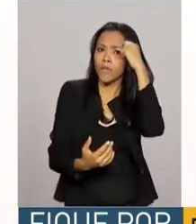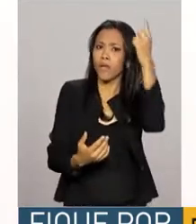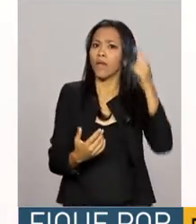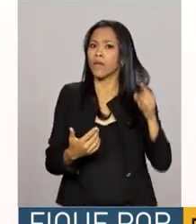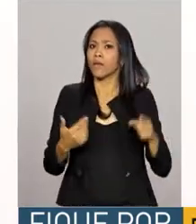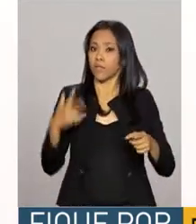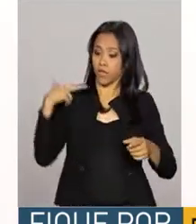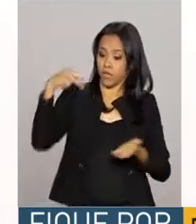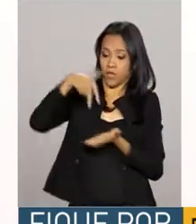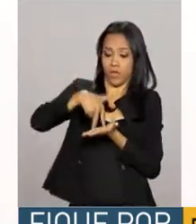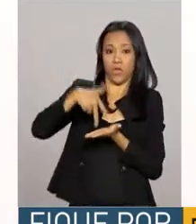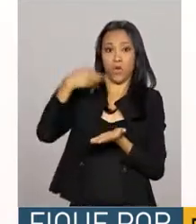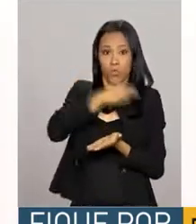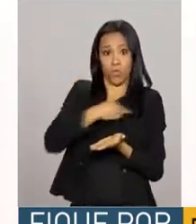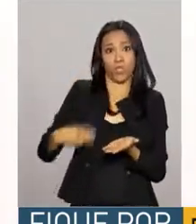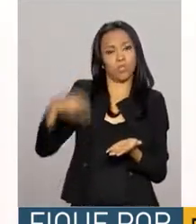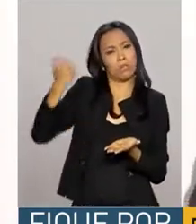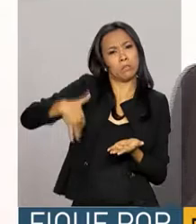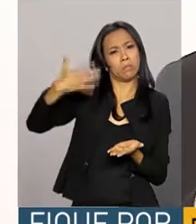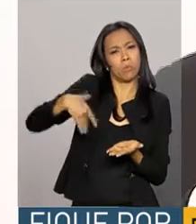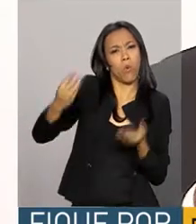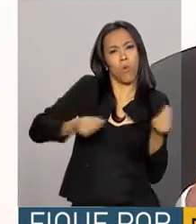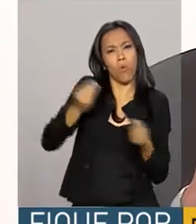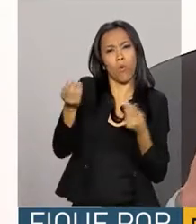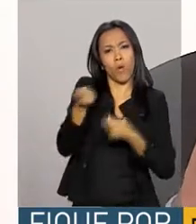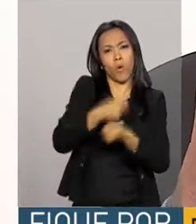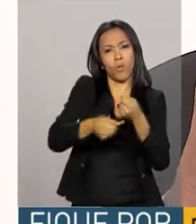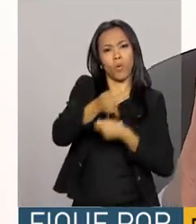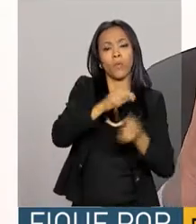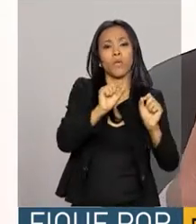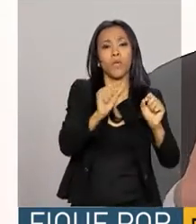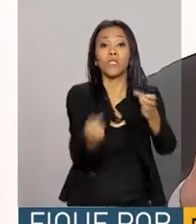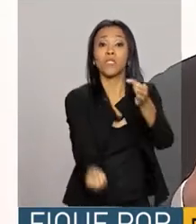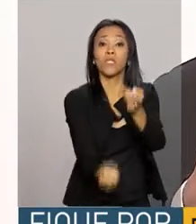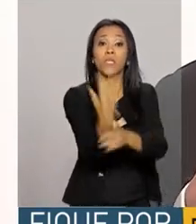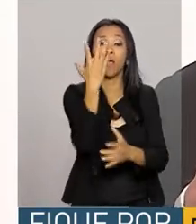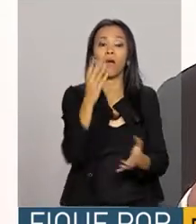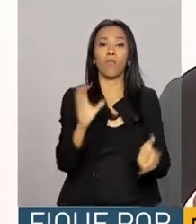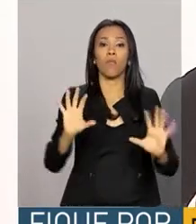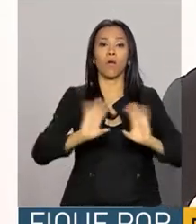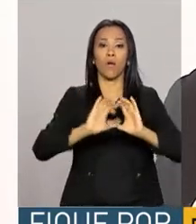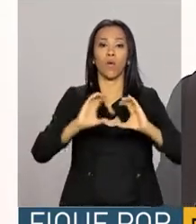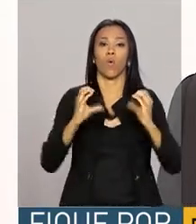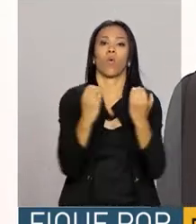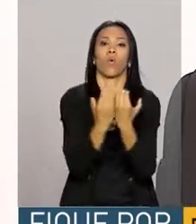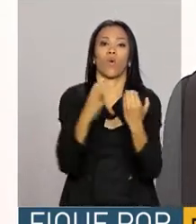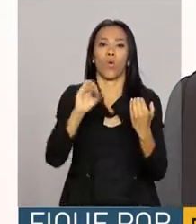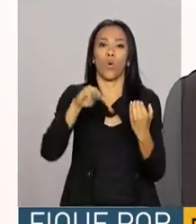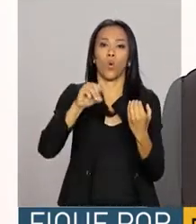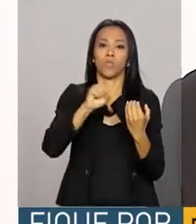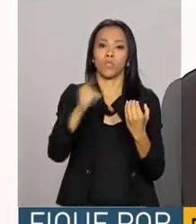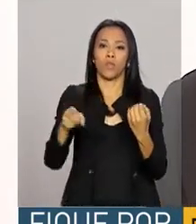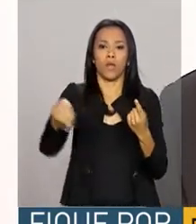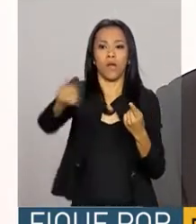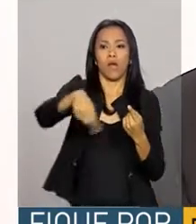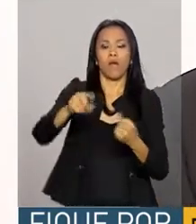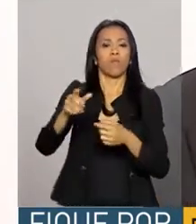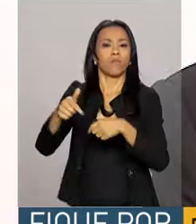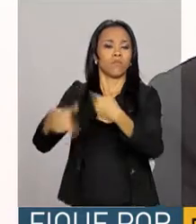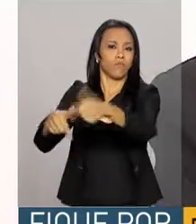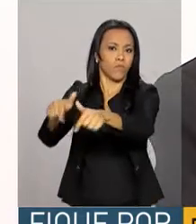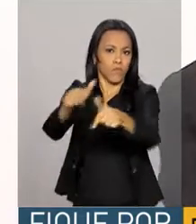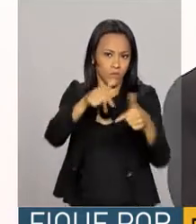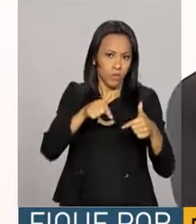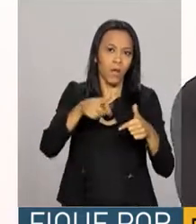da economia de formarmos uma comissão com pessoal dos empregados nos empregadores do